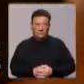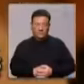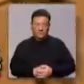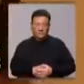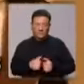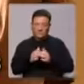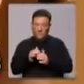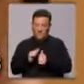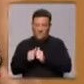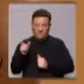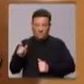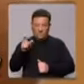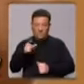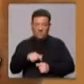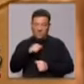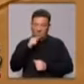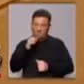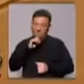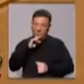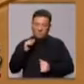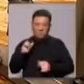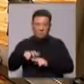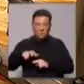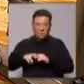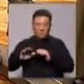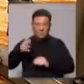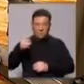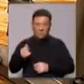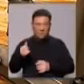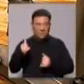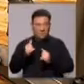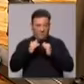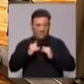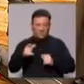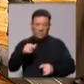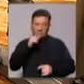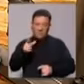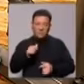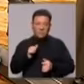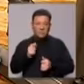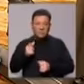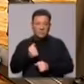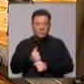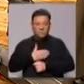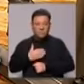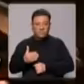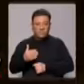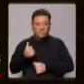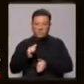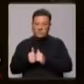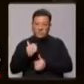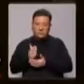Os atletas que consecutivamente conseguem lugares de pódio internacionalmente são atletas profissionais do